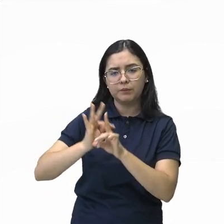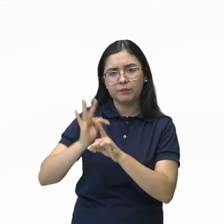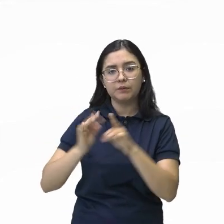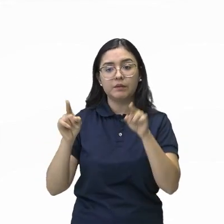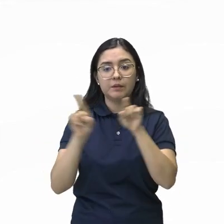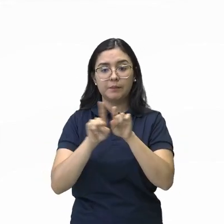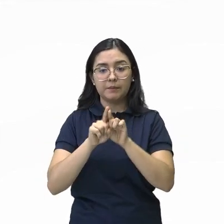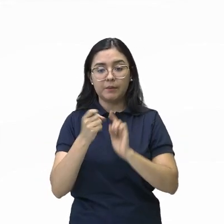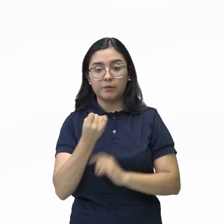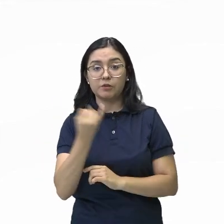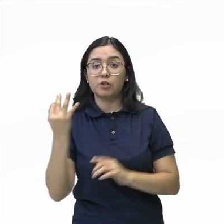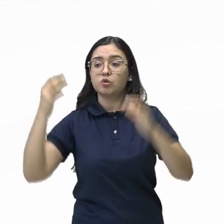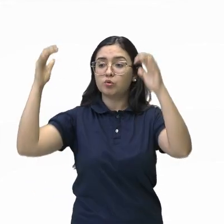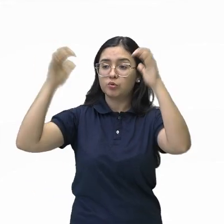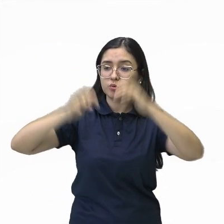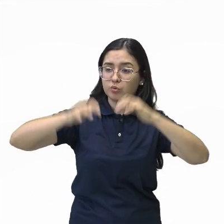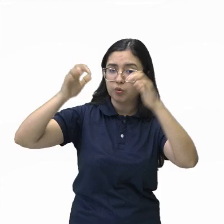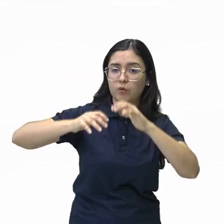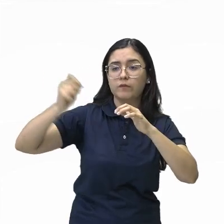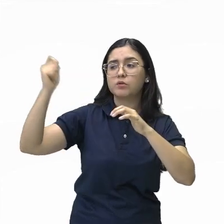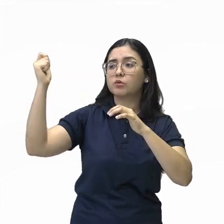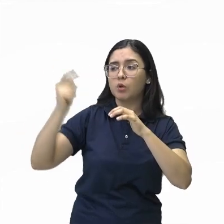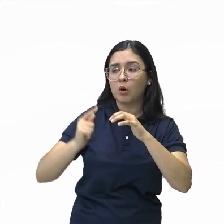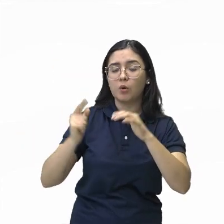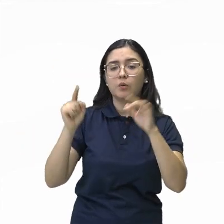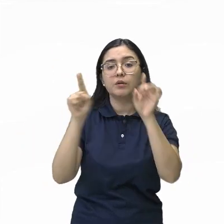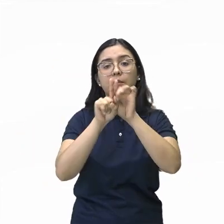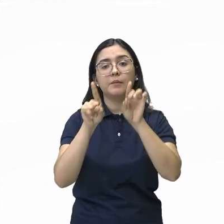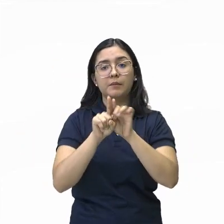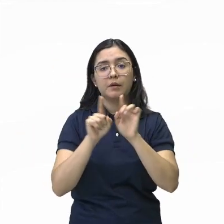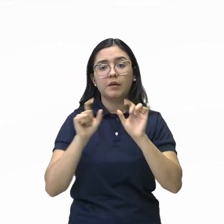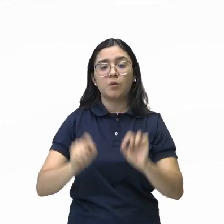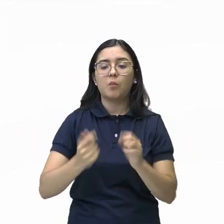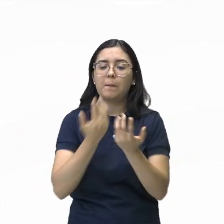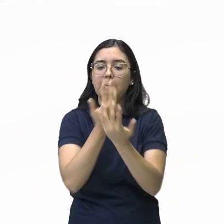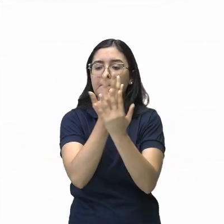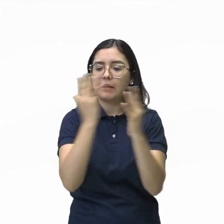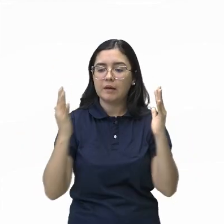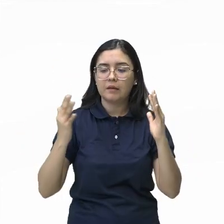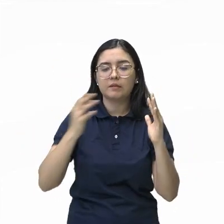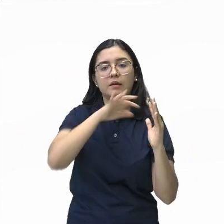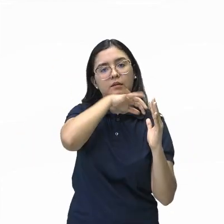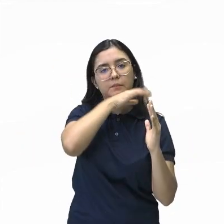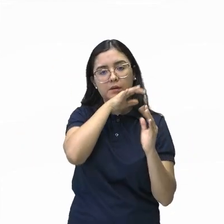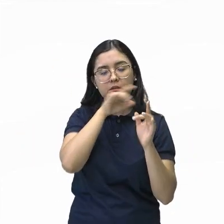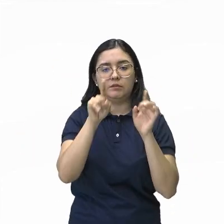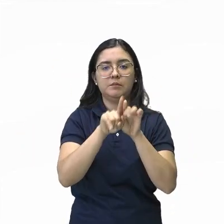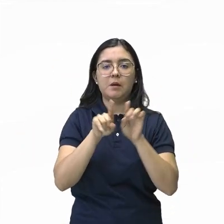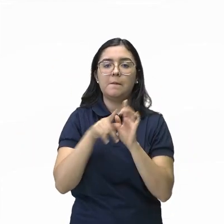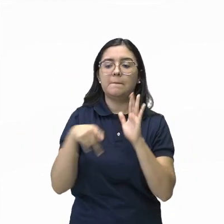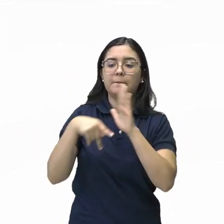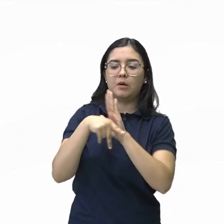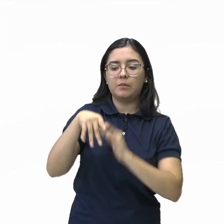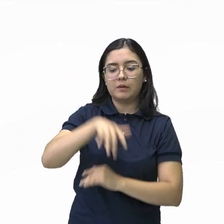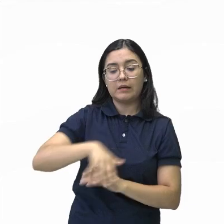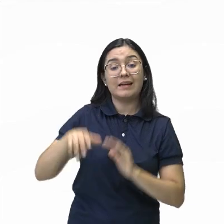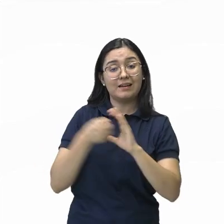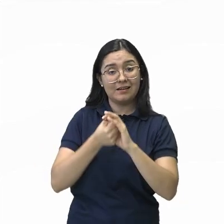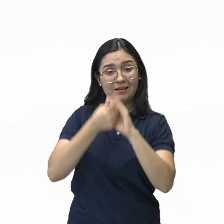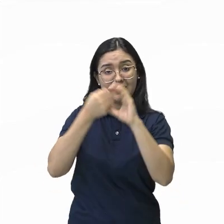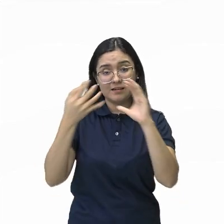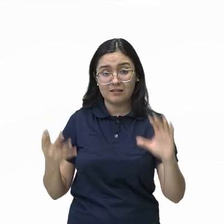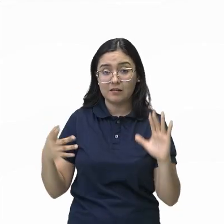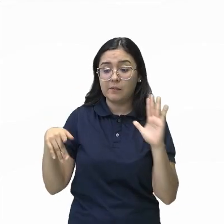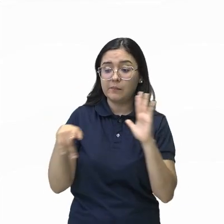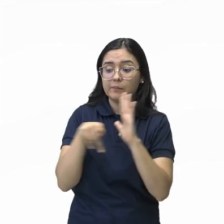uma quantidade de chuva, de luminosidade, com uma quantidade de plantas, de animais, né, que são ali